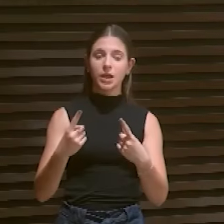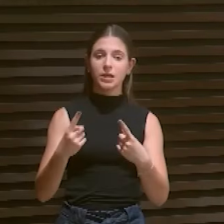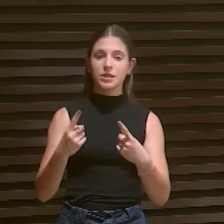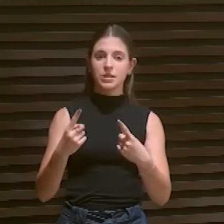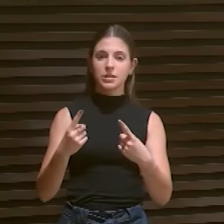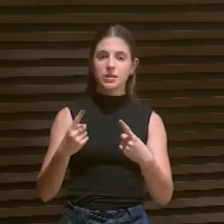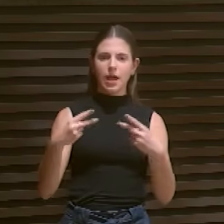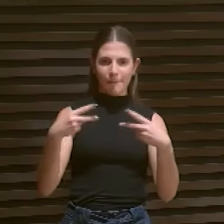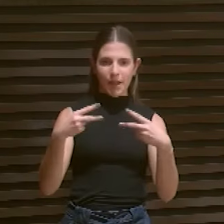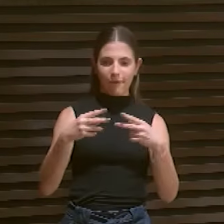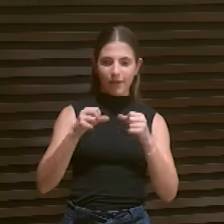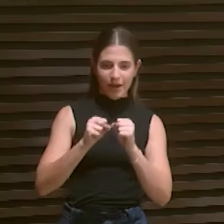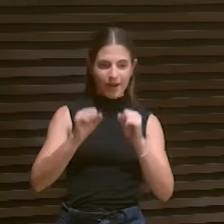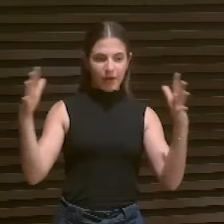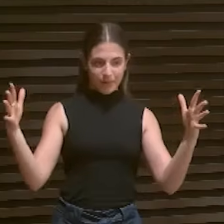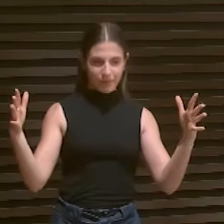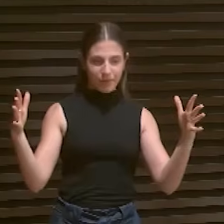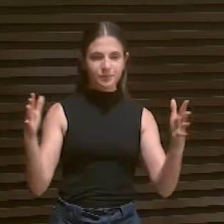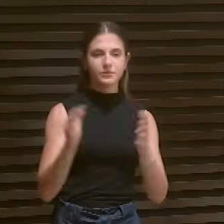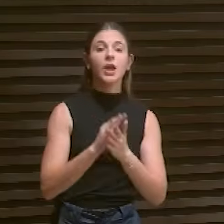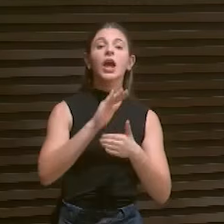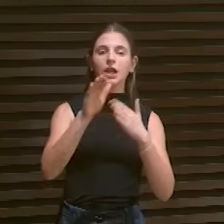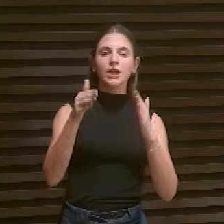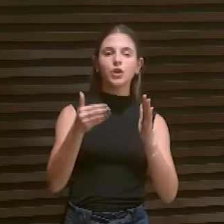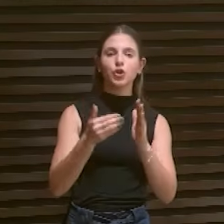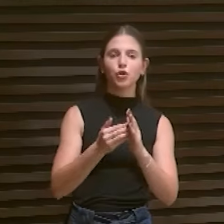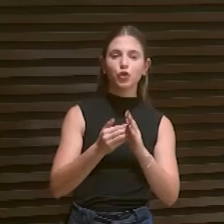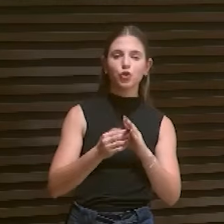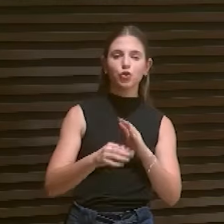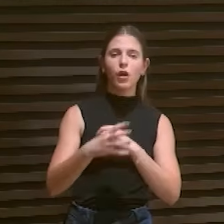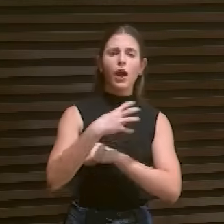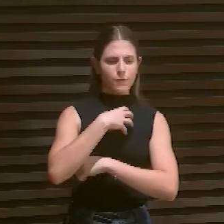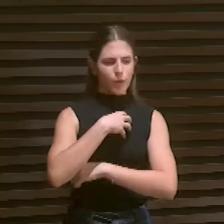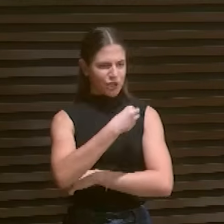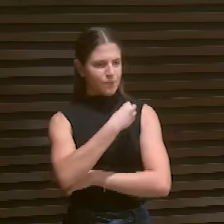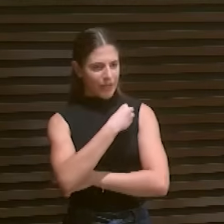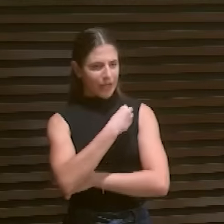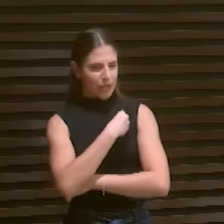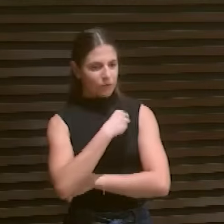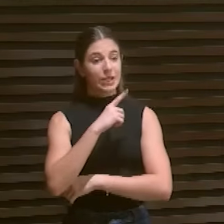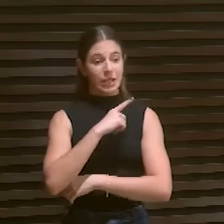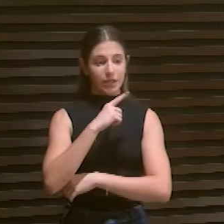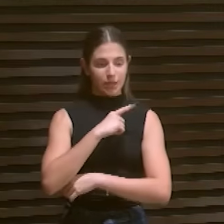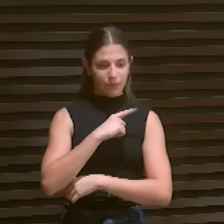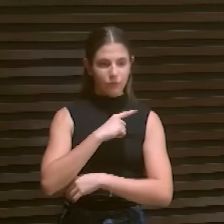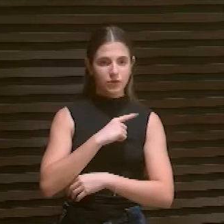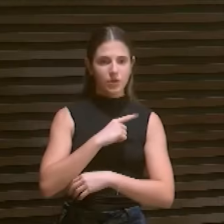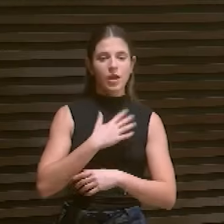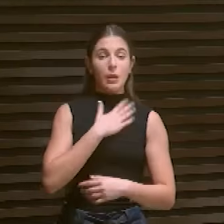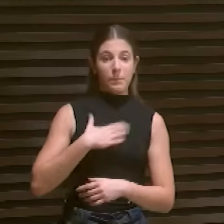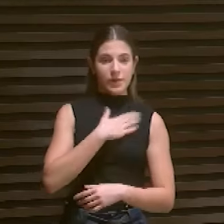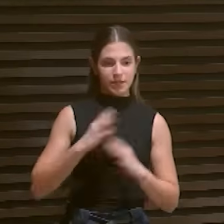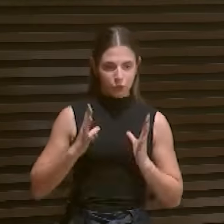são todas as concupiscências malignas que podemos ter ou temos pelo prazer físico e todos os